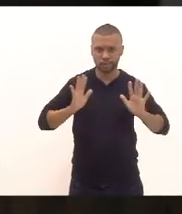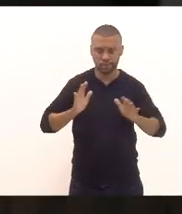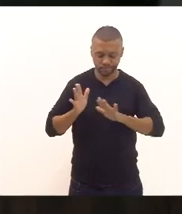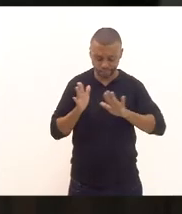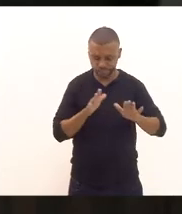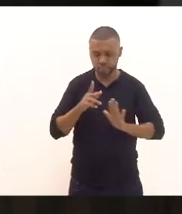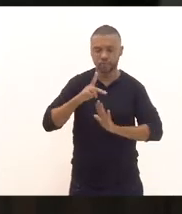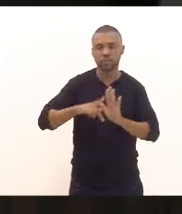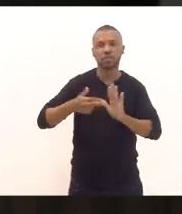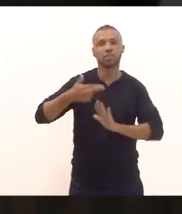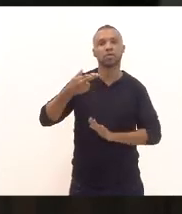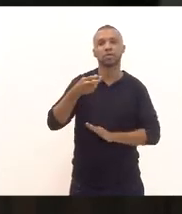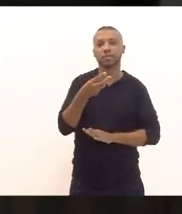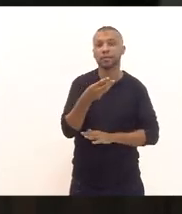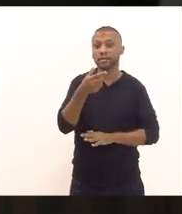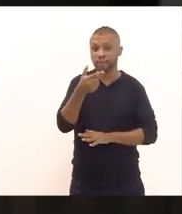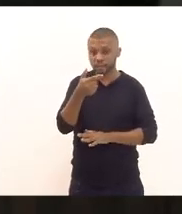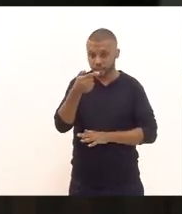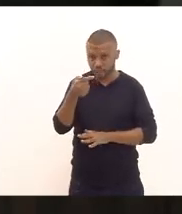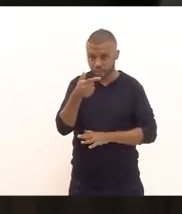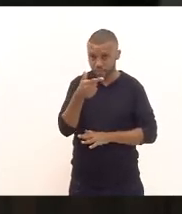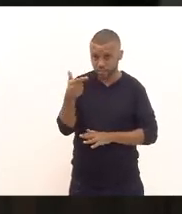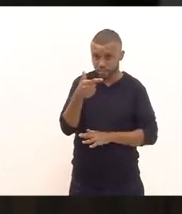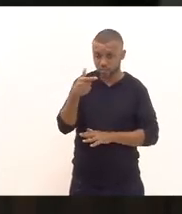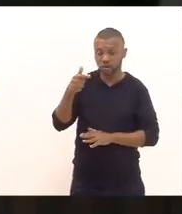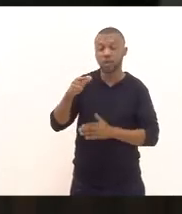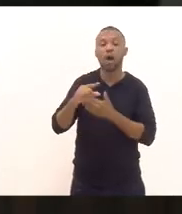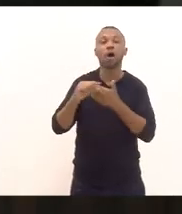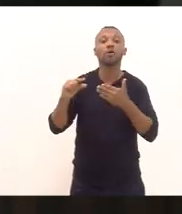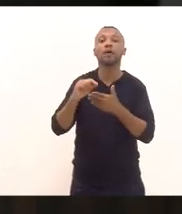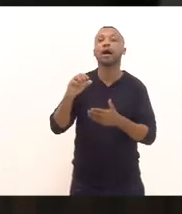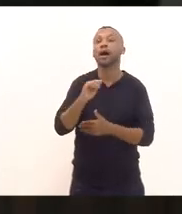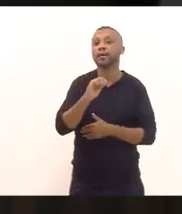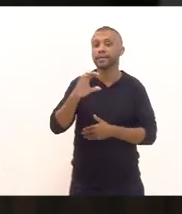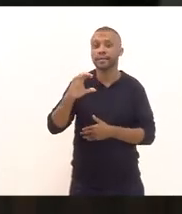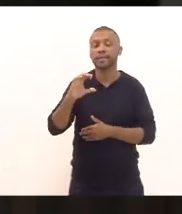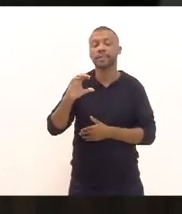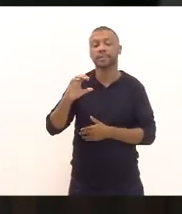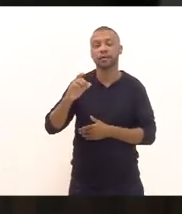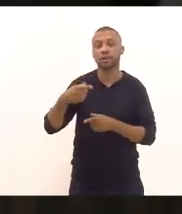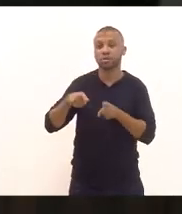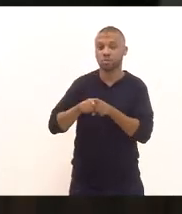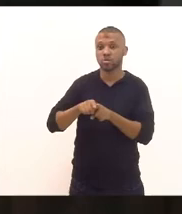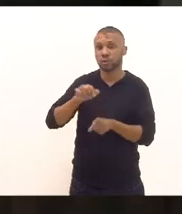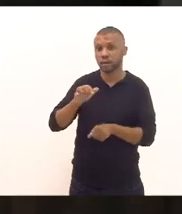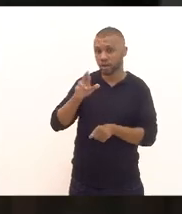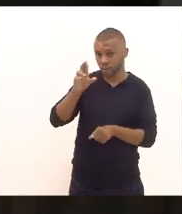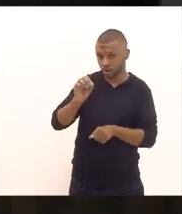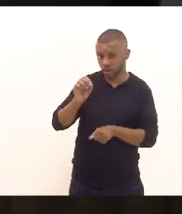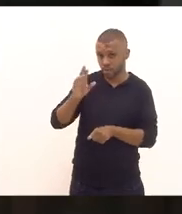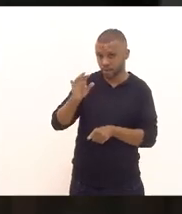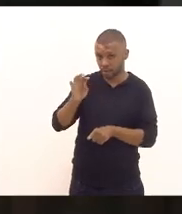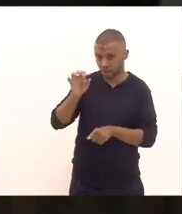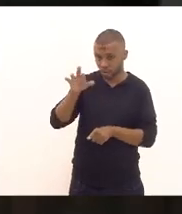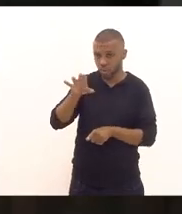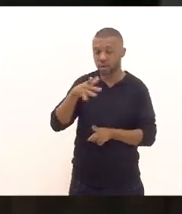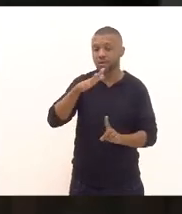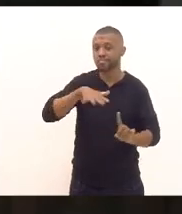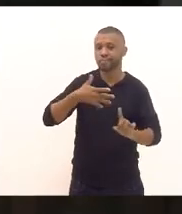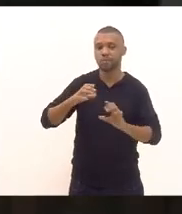solução três 1722 de autoria do deputado André Ceciliano Jair Bittencourt concede medalha Tiradentes e respectivo diploma